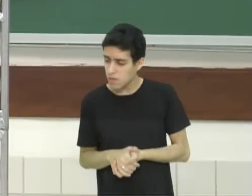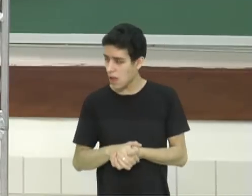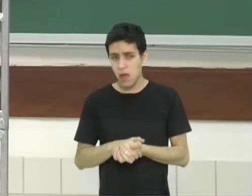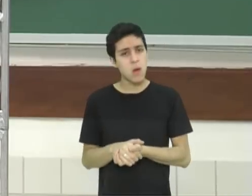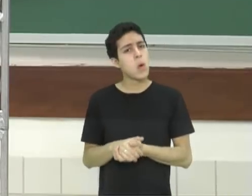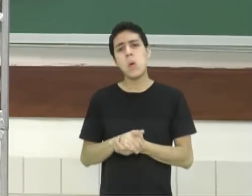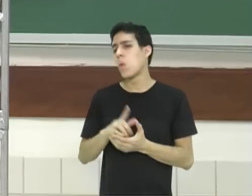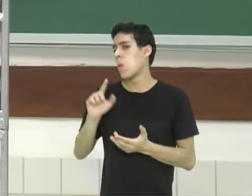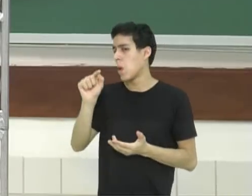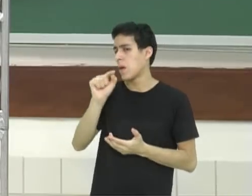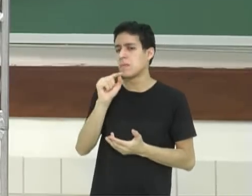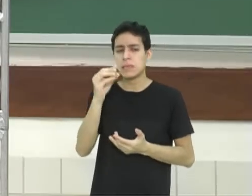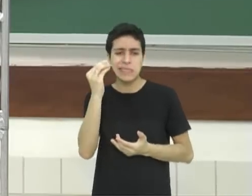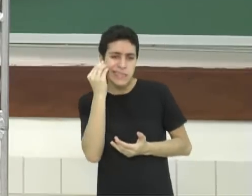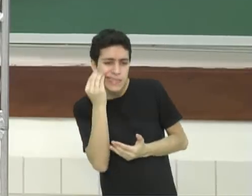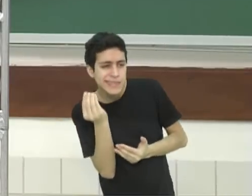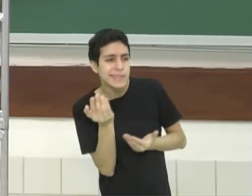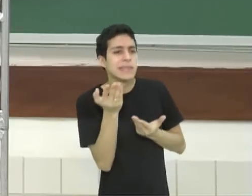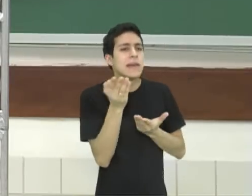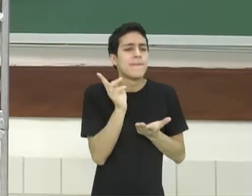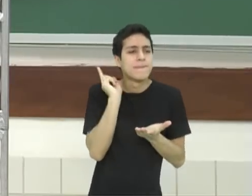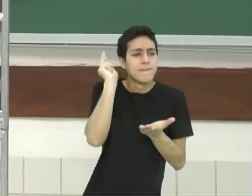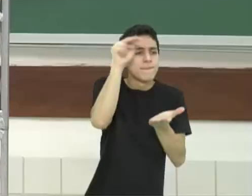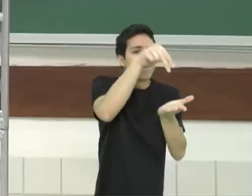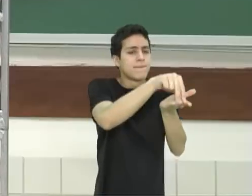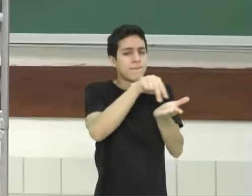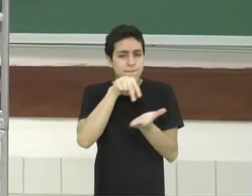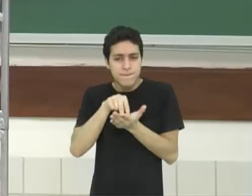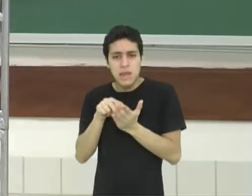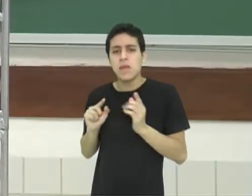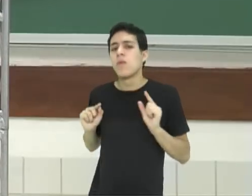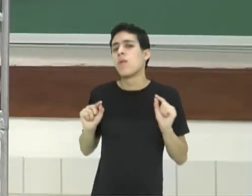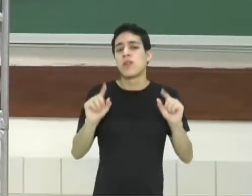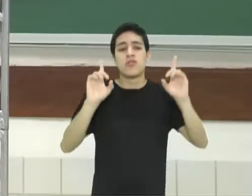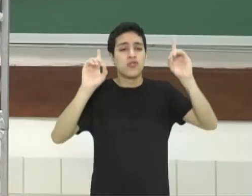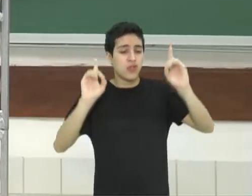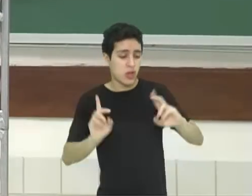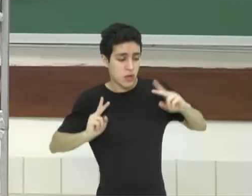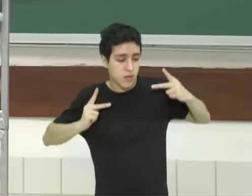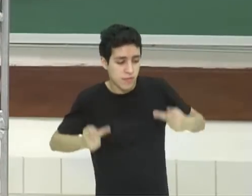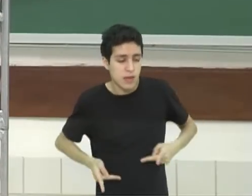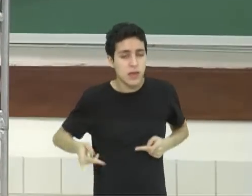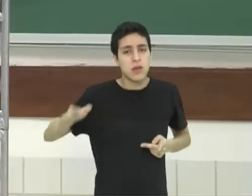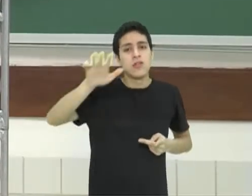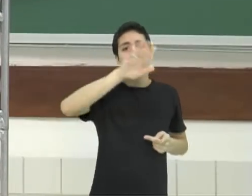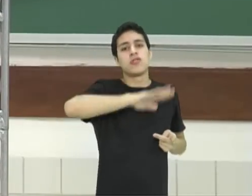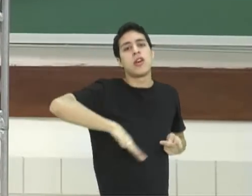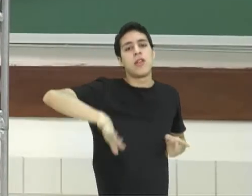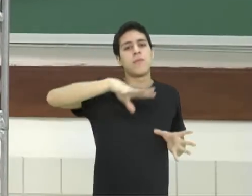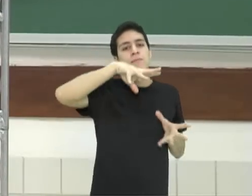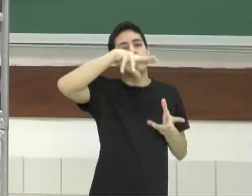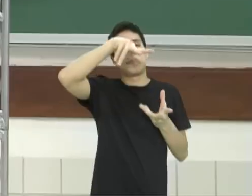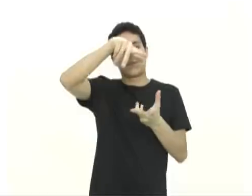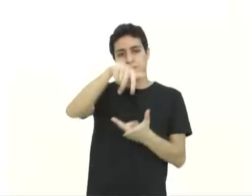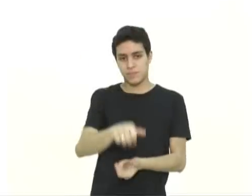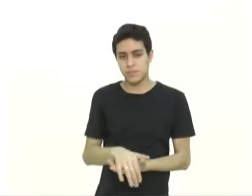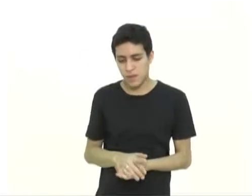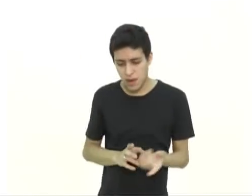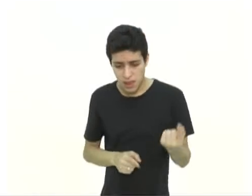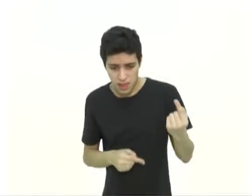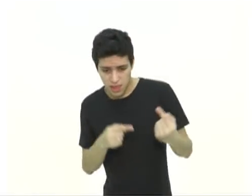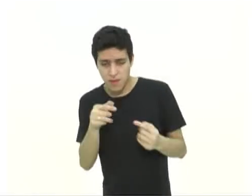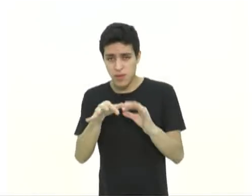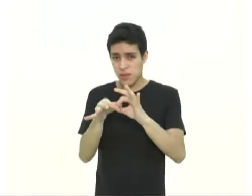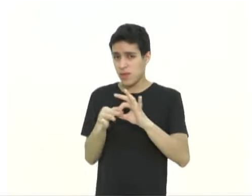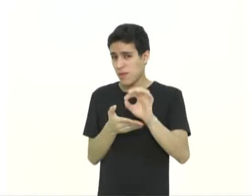também interferindo e agindo em questões de direitos humanos em todo o planeta. A política da União Europeia,